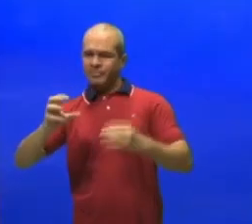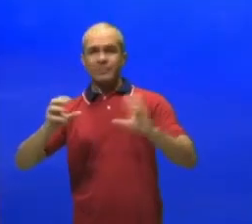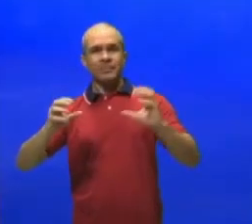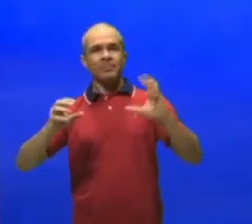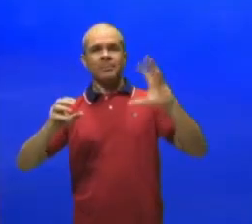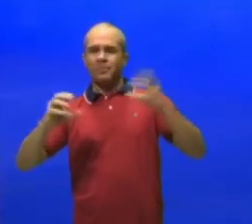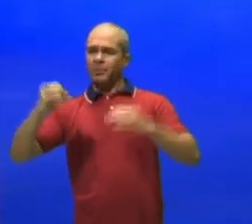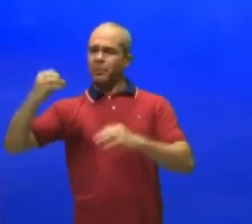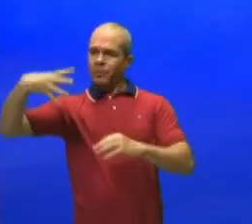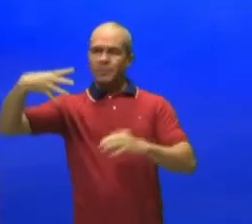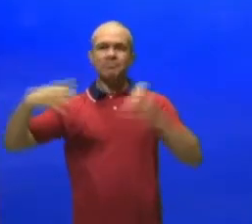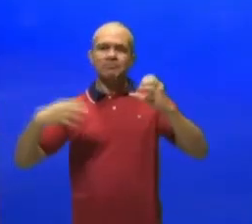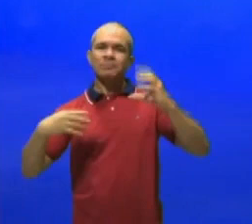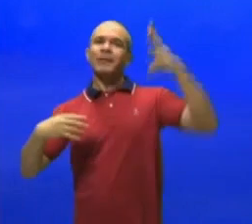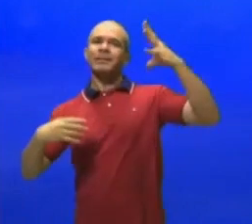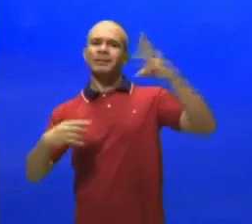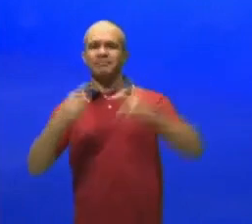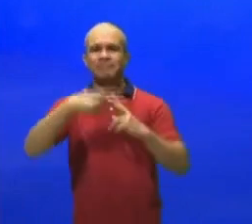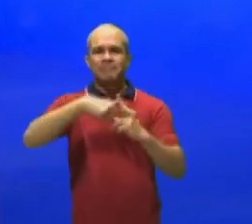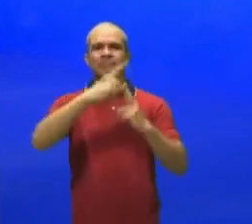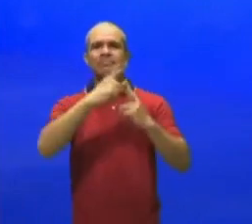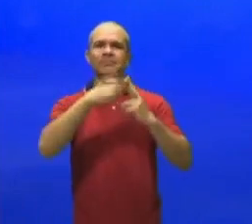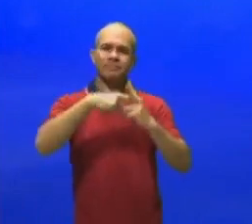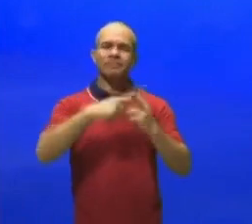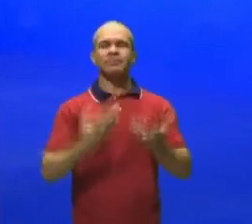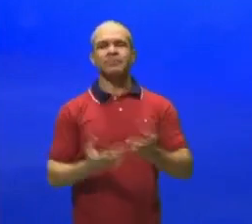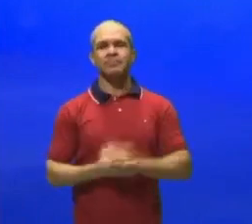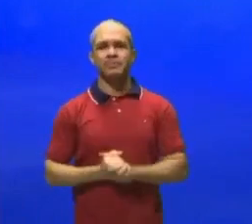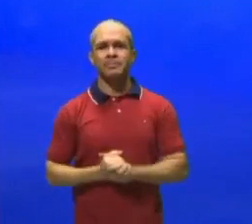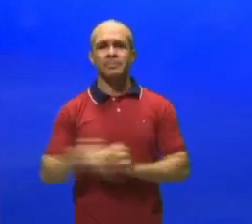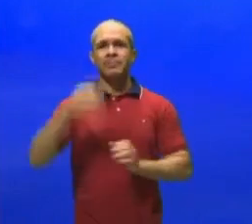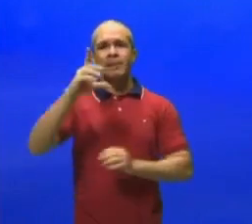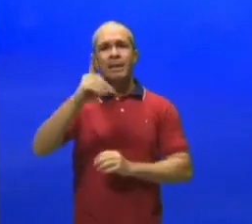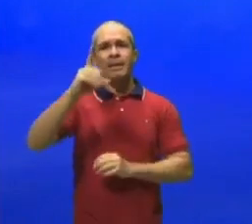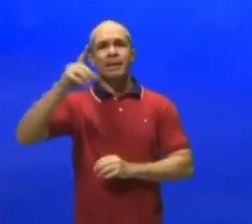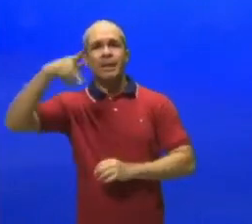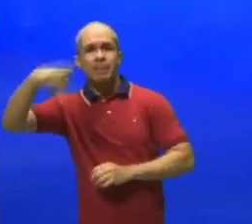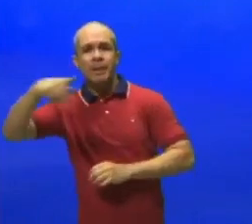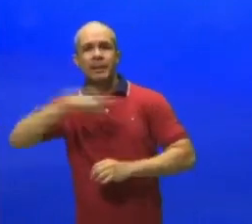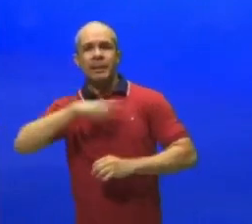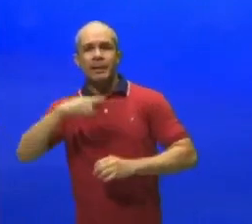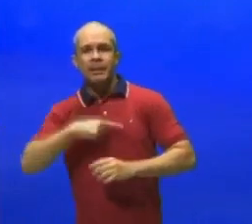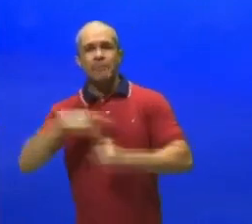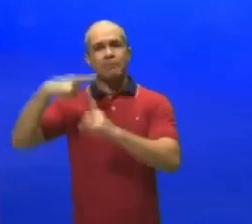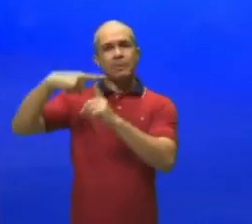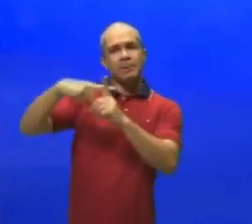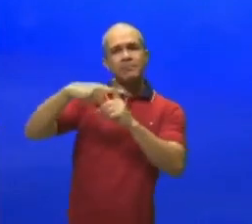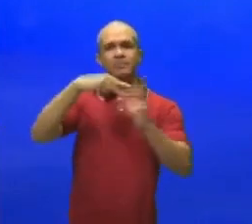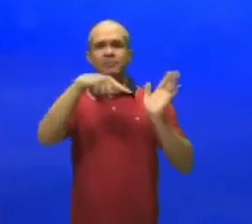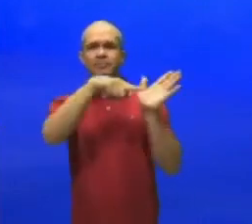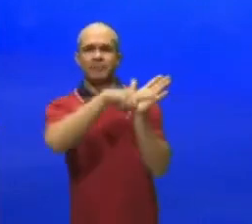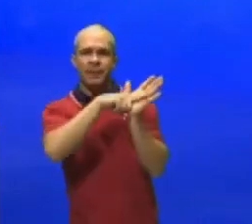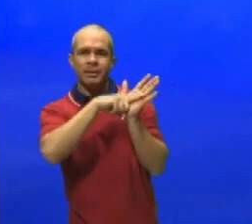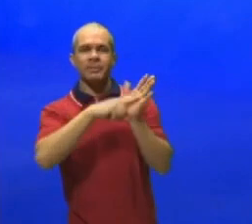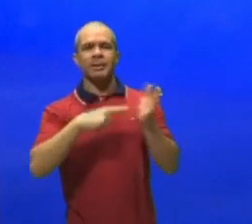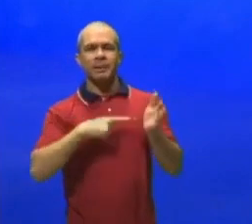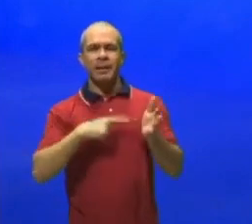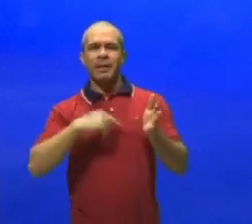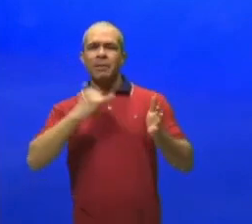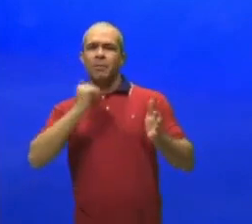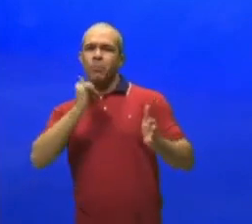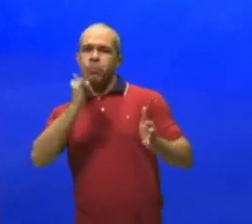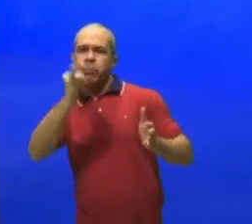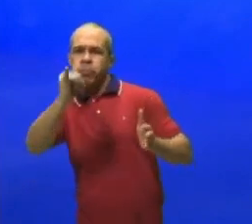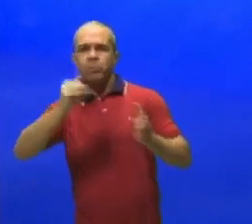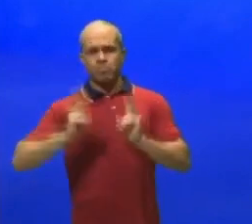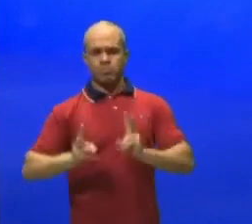Beleza? Então, a DDP vai ser justamente provocada, ou a tensão, pela concentração de cargas elétricas. Isso falando em que a gente chama de corrente